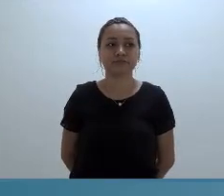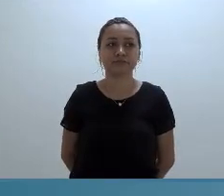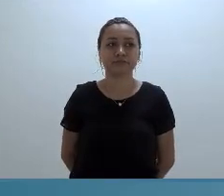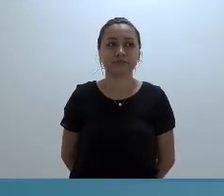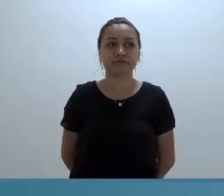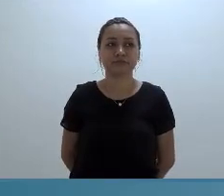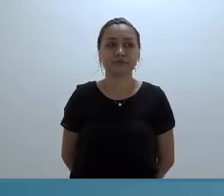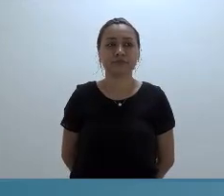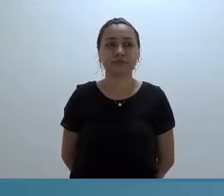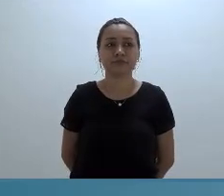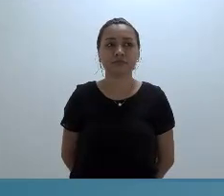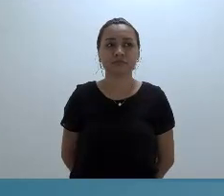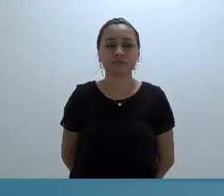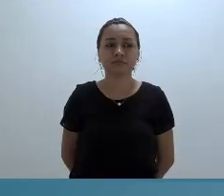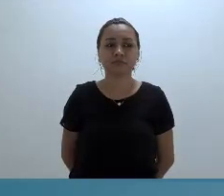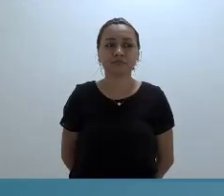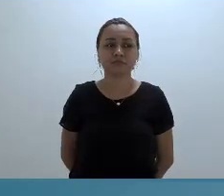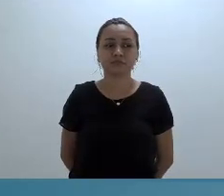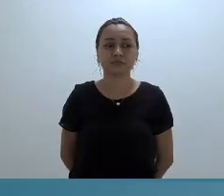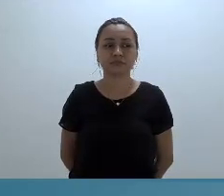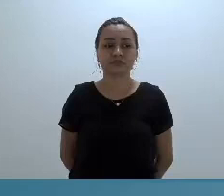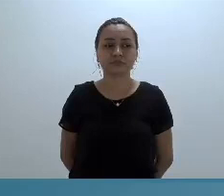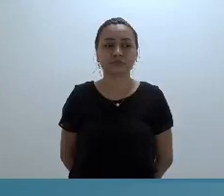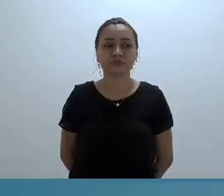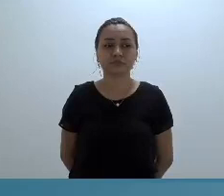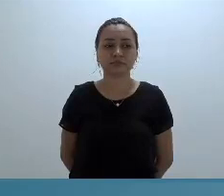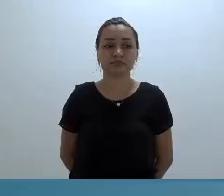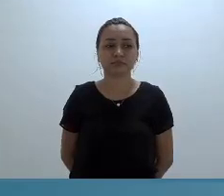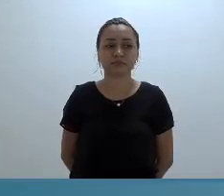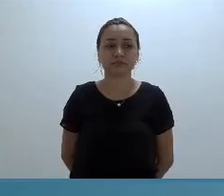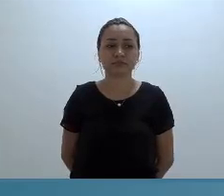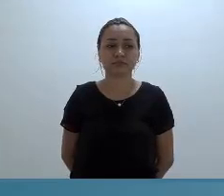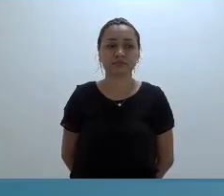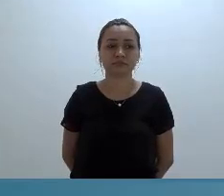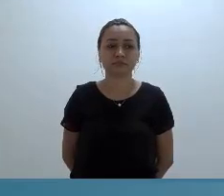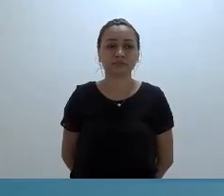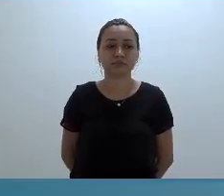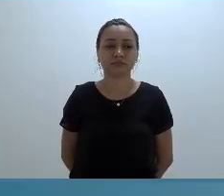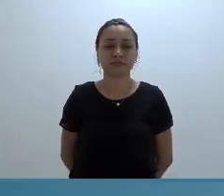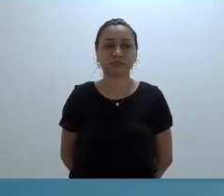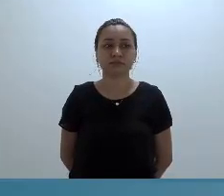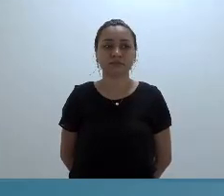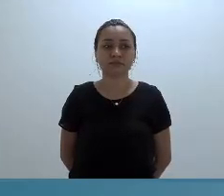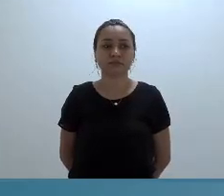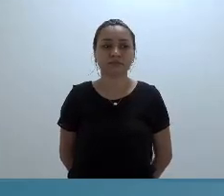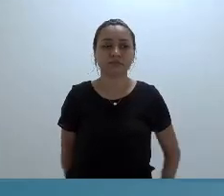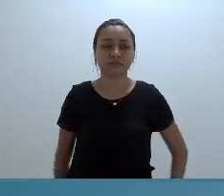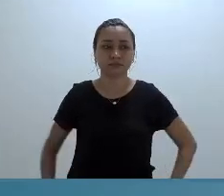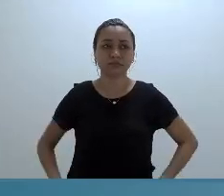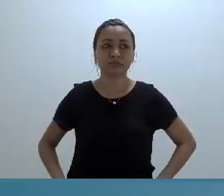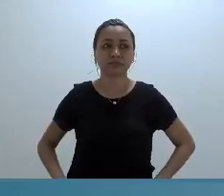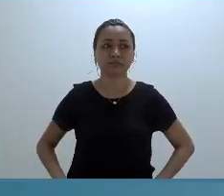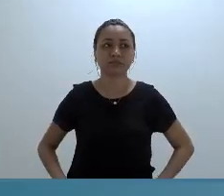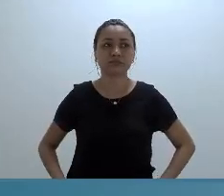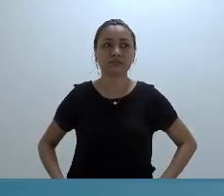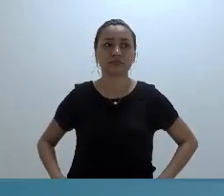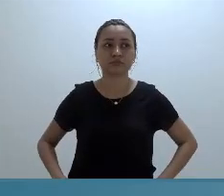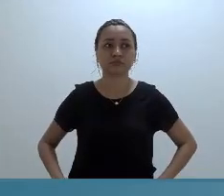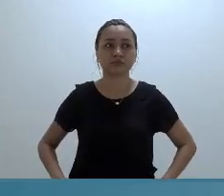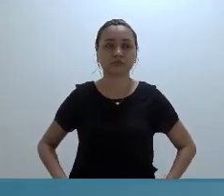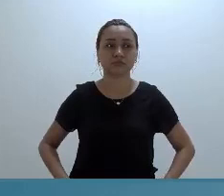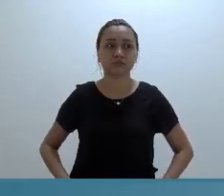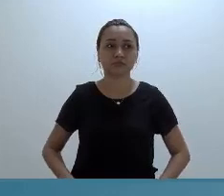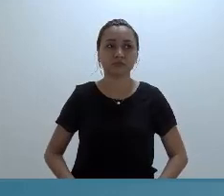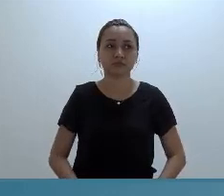Aqui para nós fazermos uma manifestação muito boa, muito bonita e que nós estamos preocupados com essa